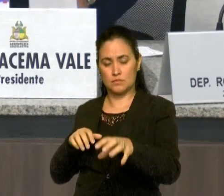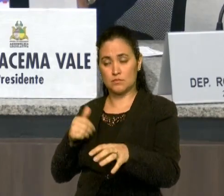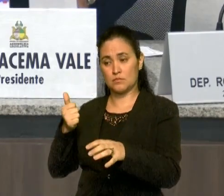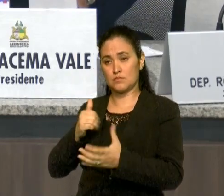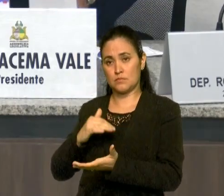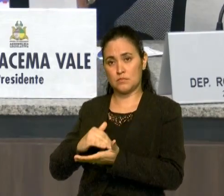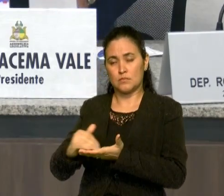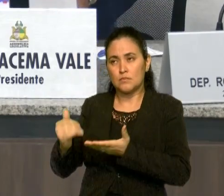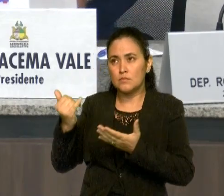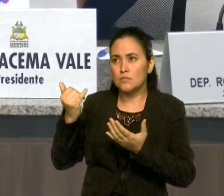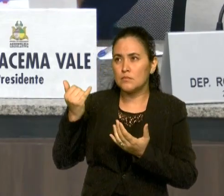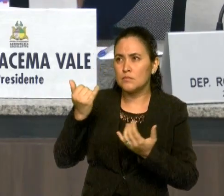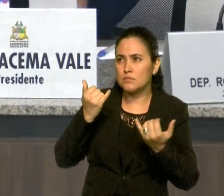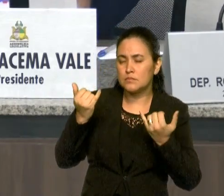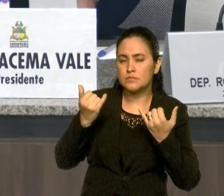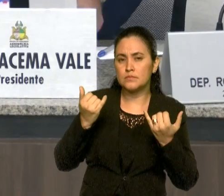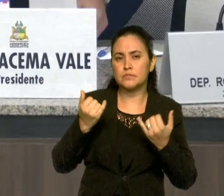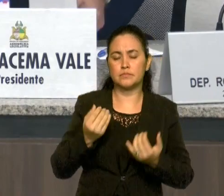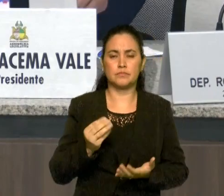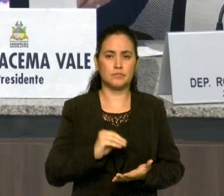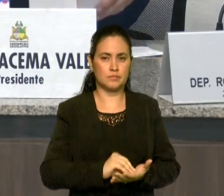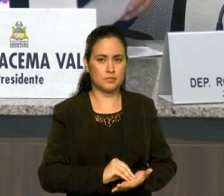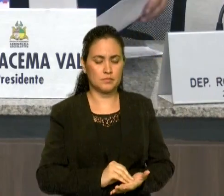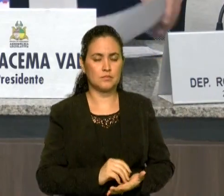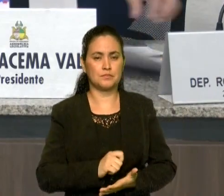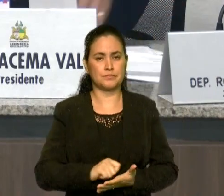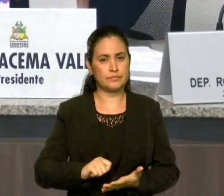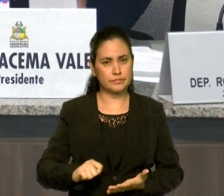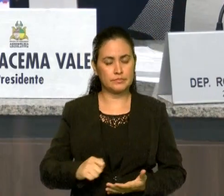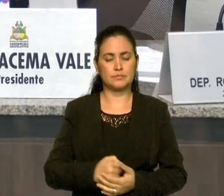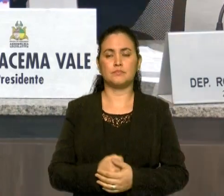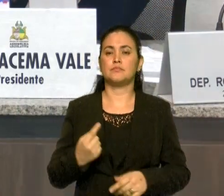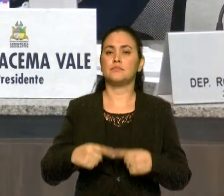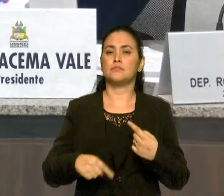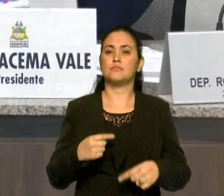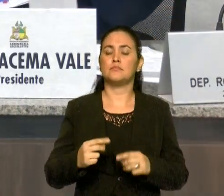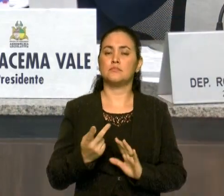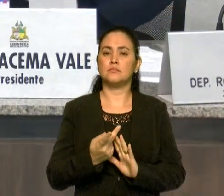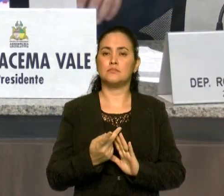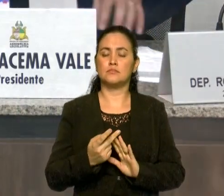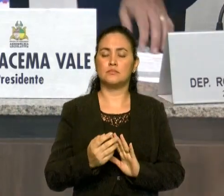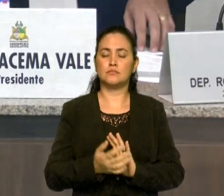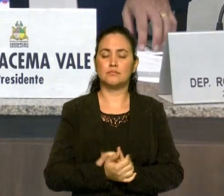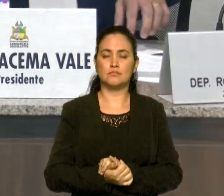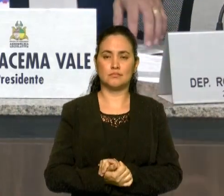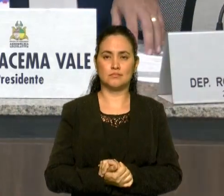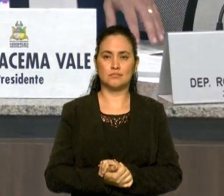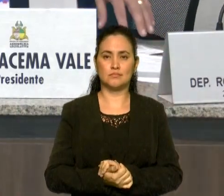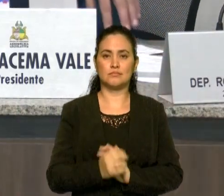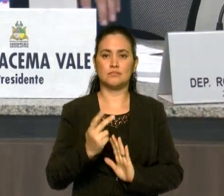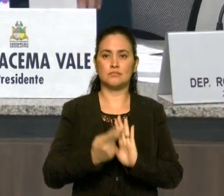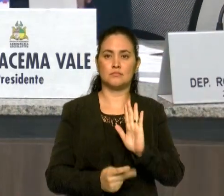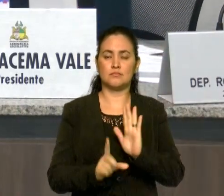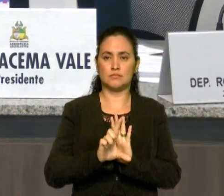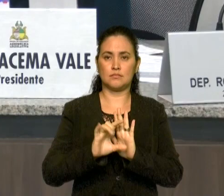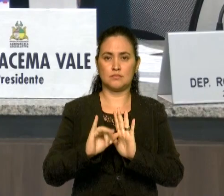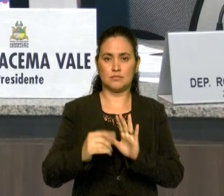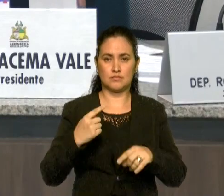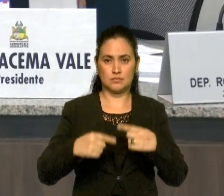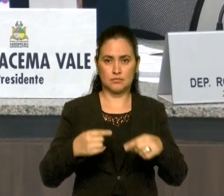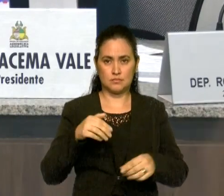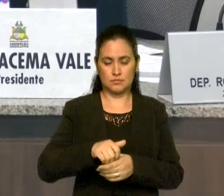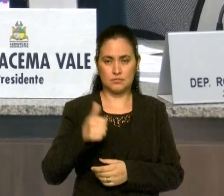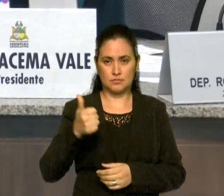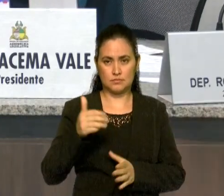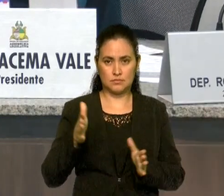secretário. Projeto de lei em discussão e votação em primeiro turno, tramitação ordinária.